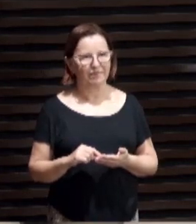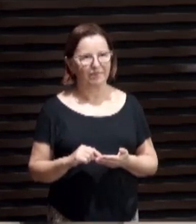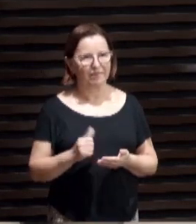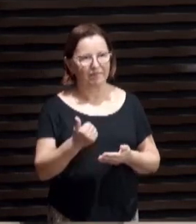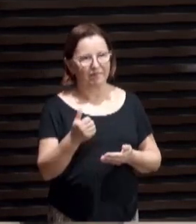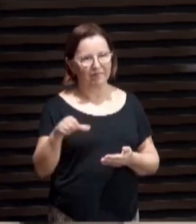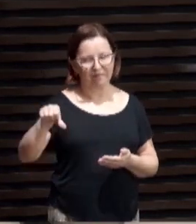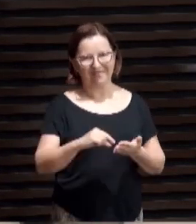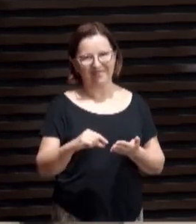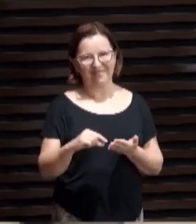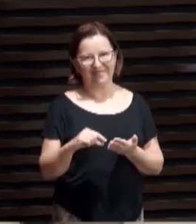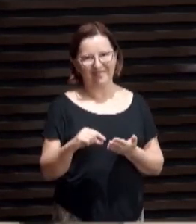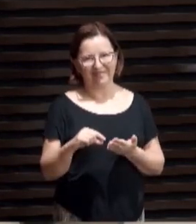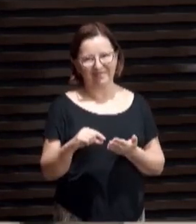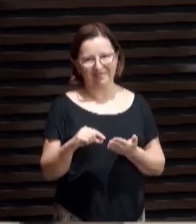19,